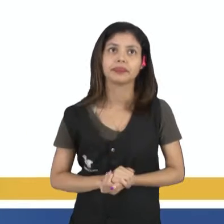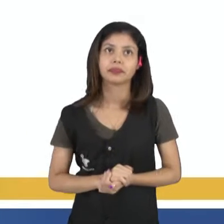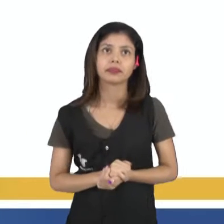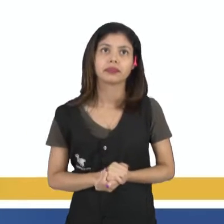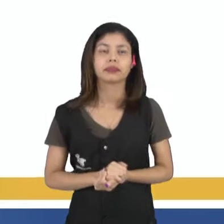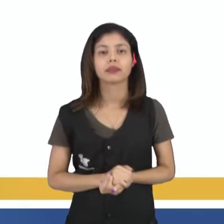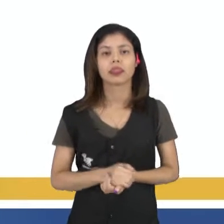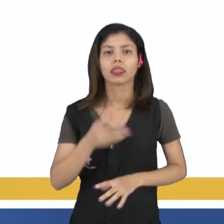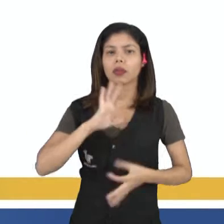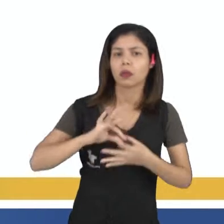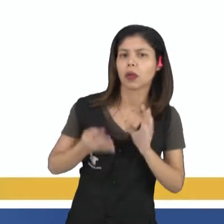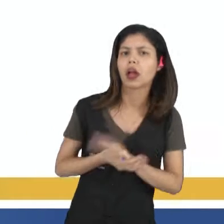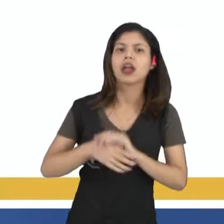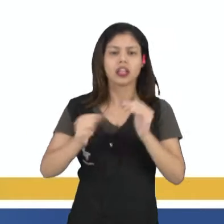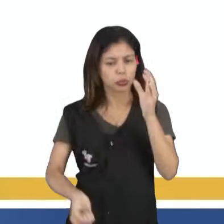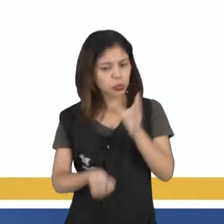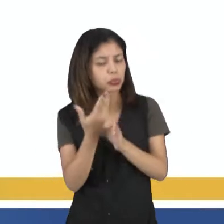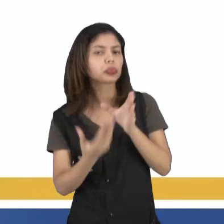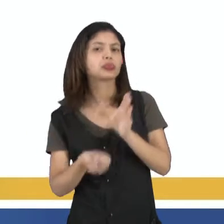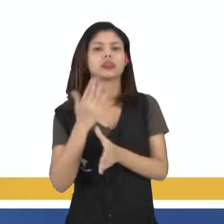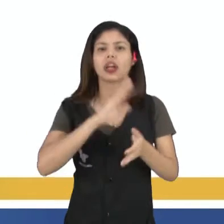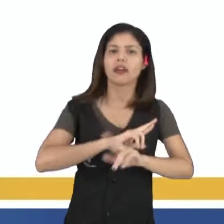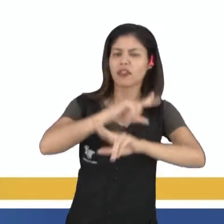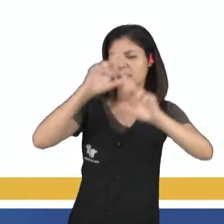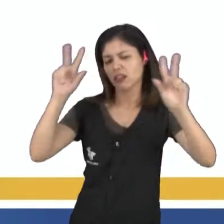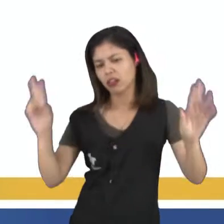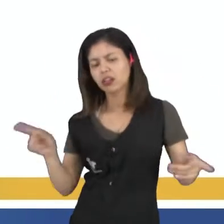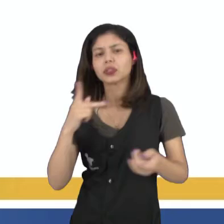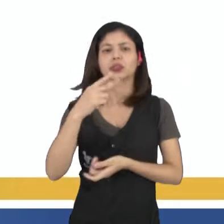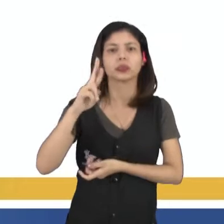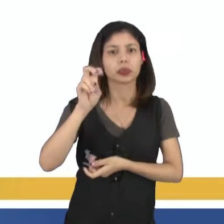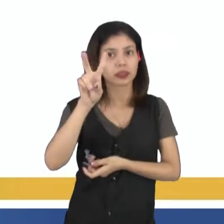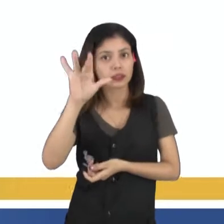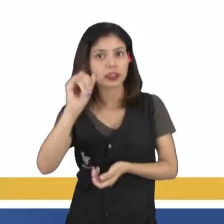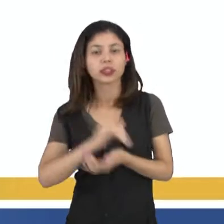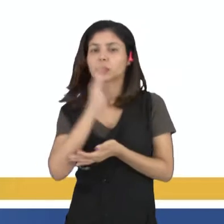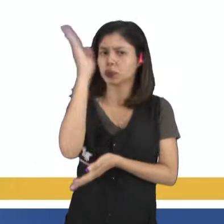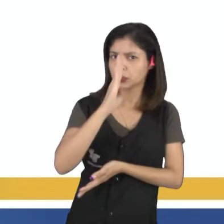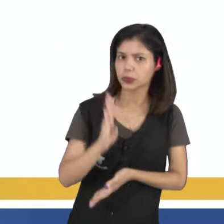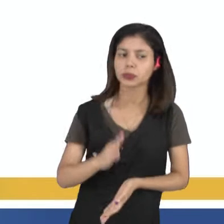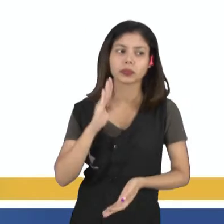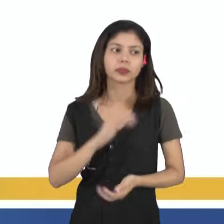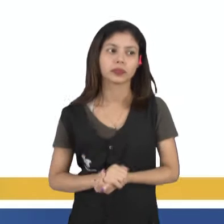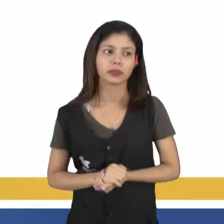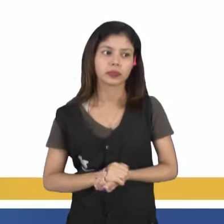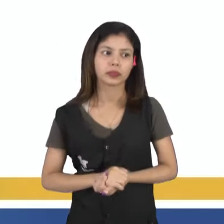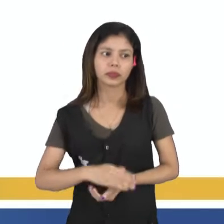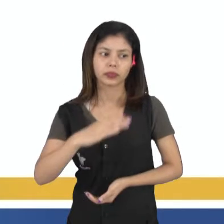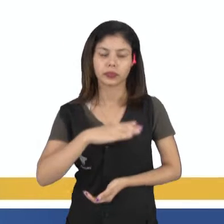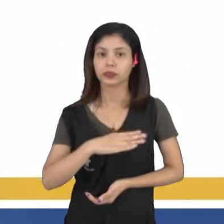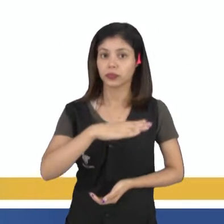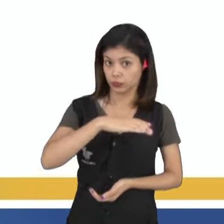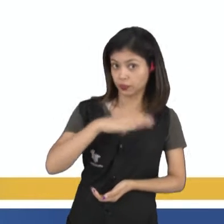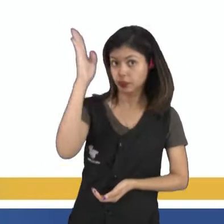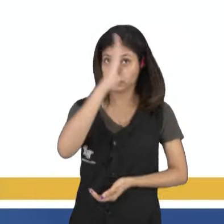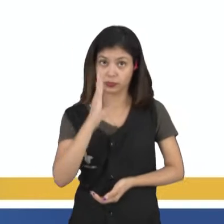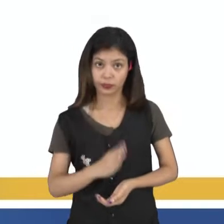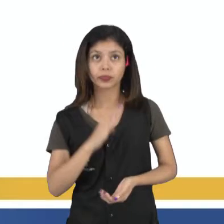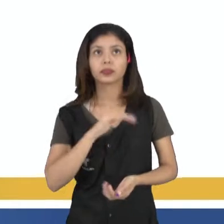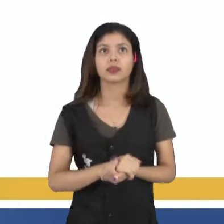nessas contestações que surgiram em várias províncias do Brasil é todas essas